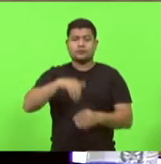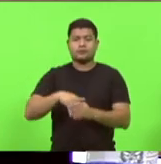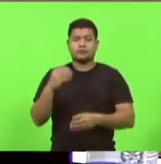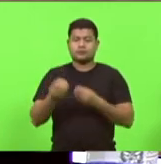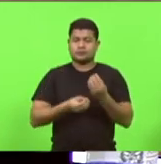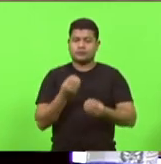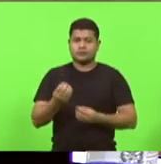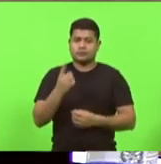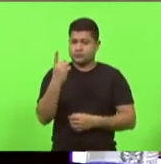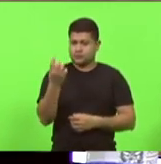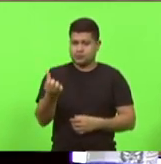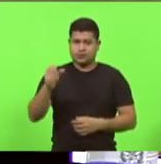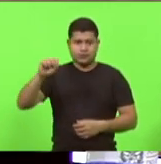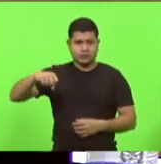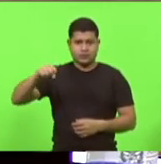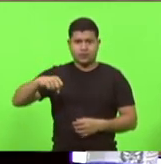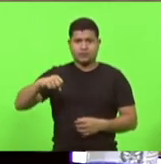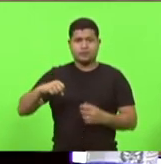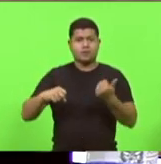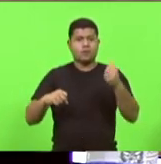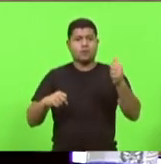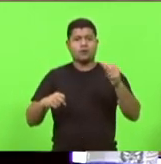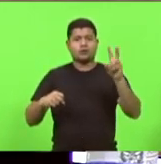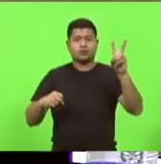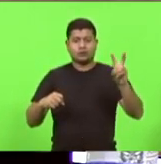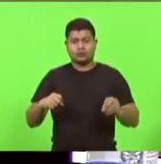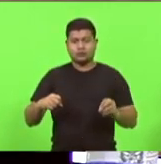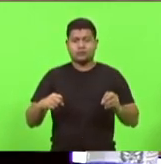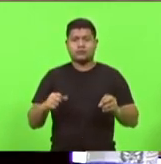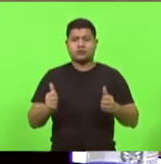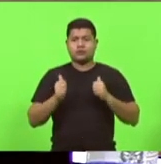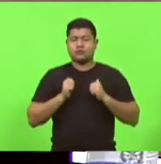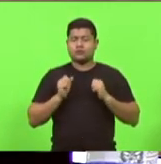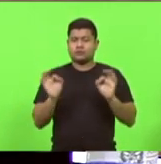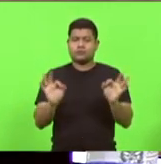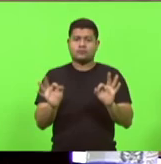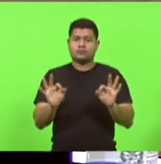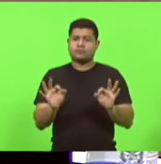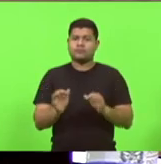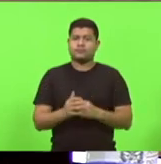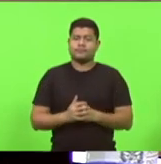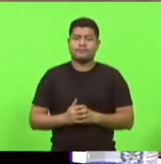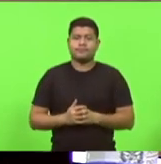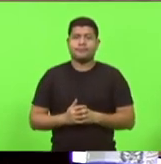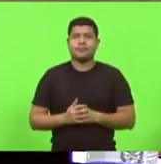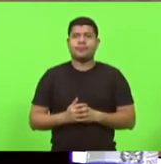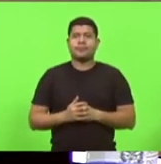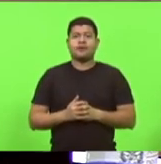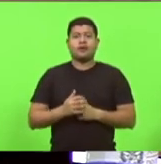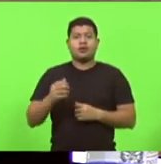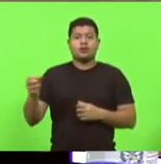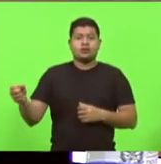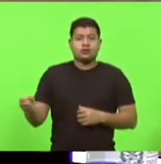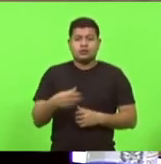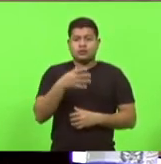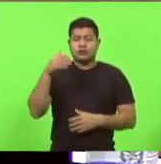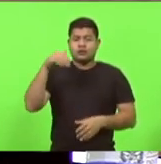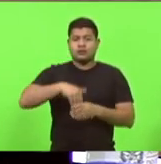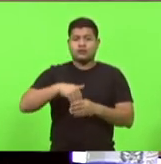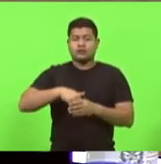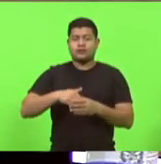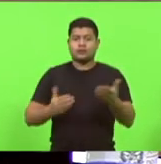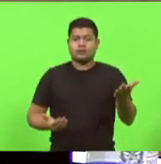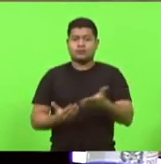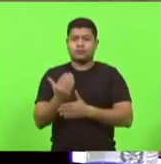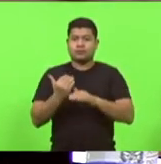16 votos sim, 11 votos não e nenhuma abstenção. Em nova votação, foi aprovado por maioria, em